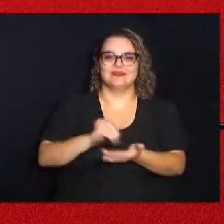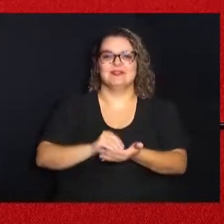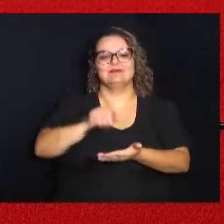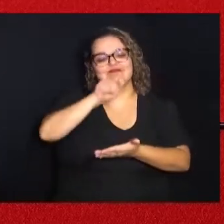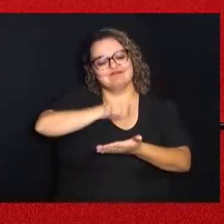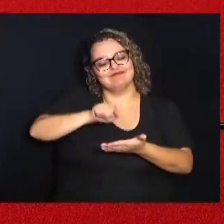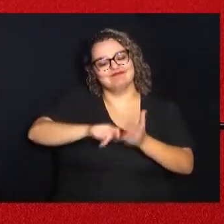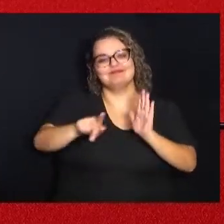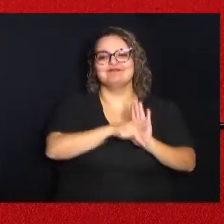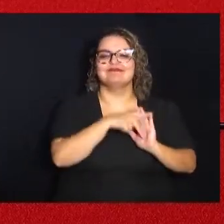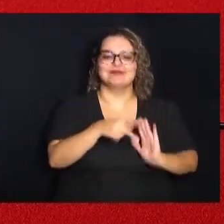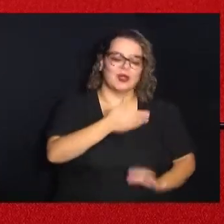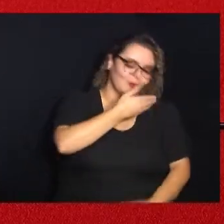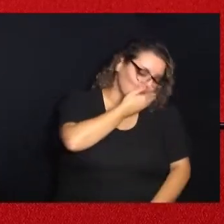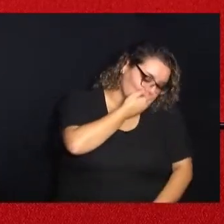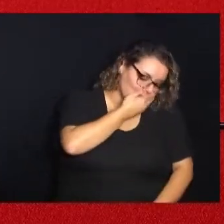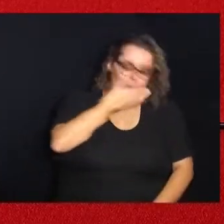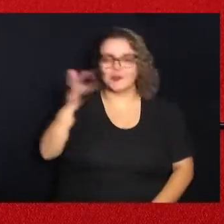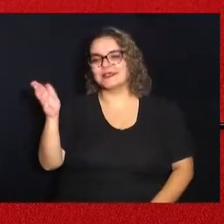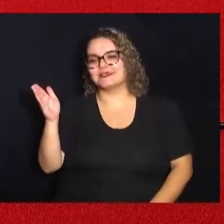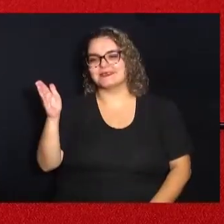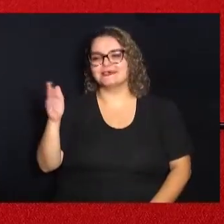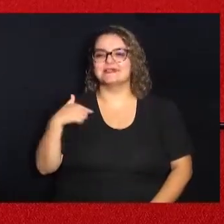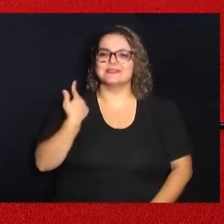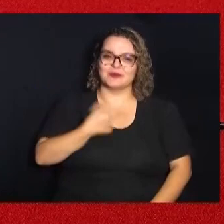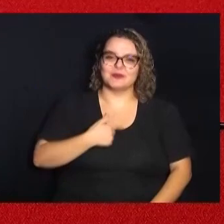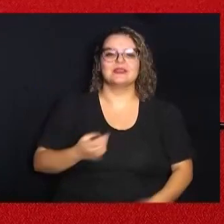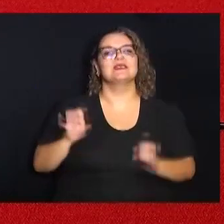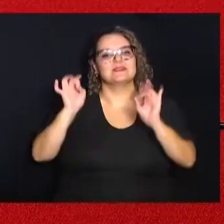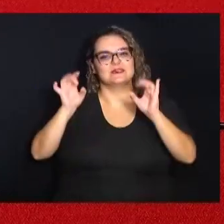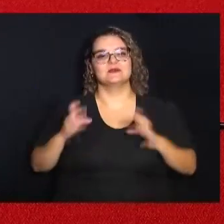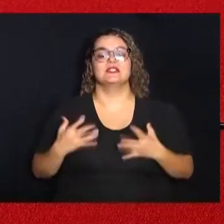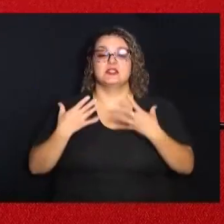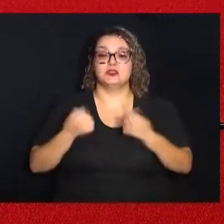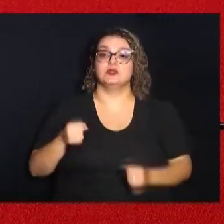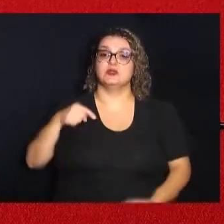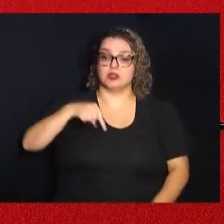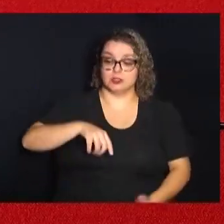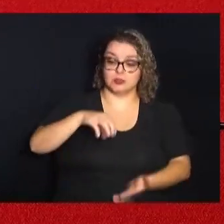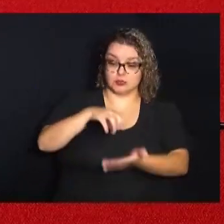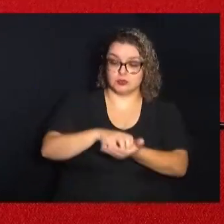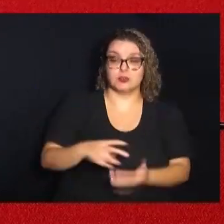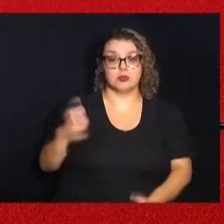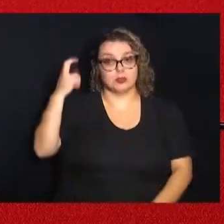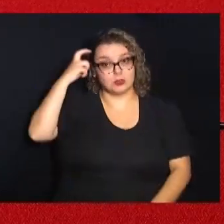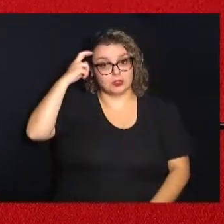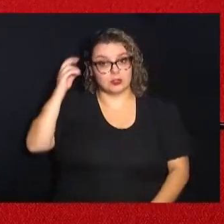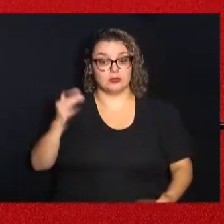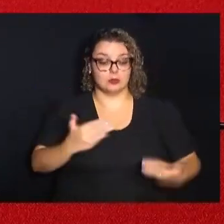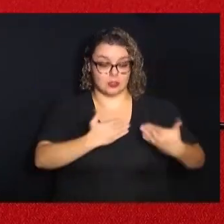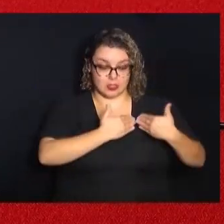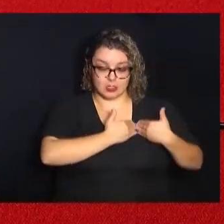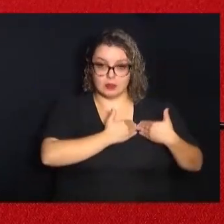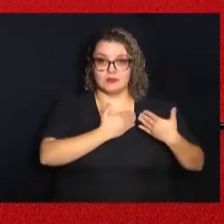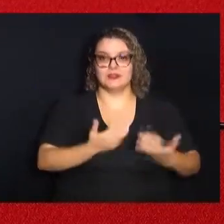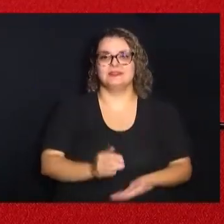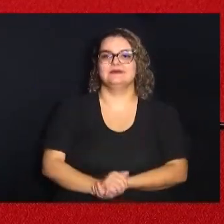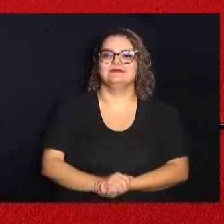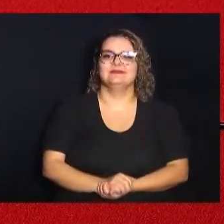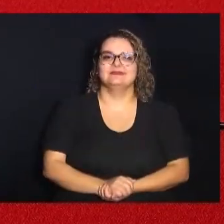ele deixou a assinatura dele. Então é muito especial para a gente estar recebendo aqui no Centro Cultural Campinas